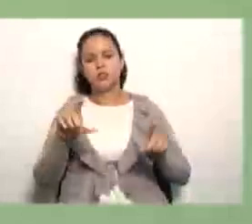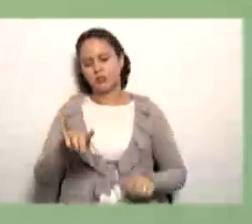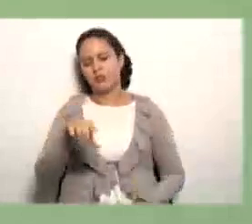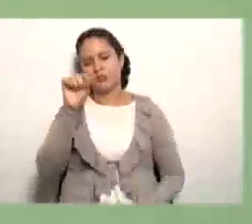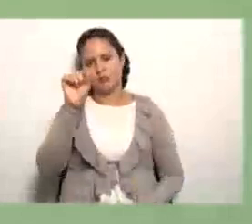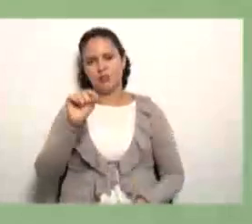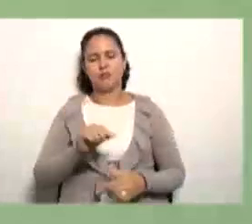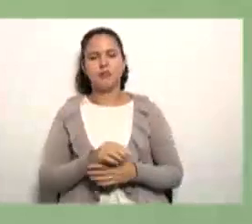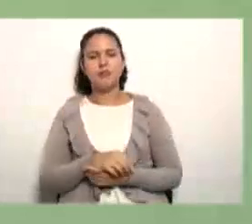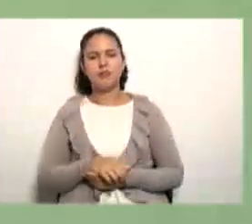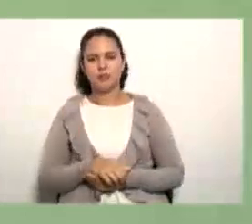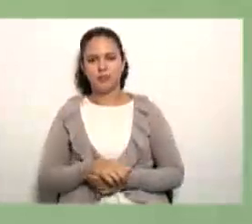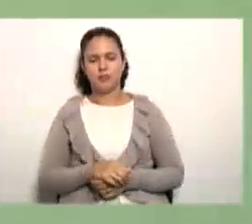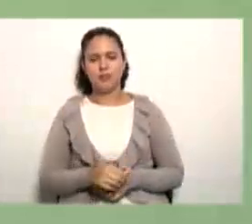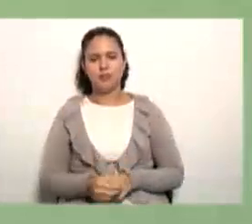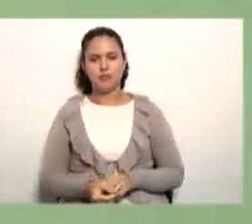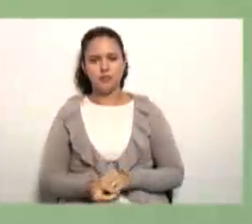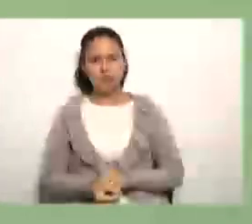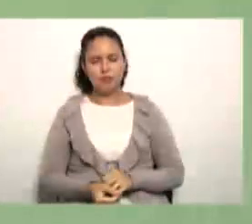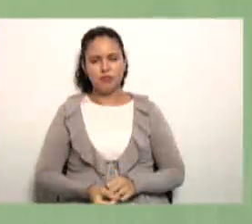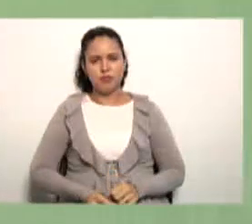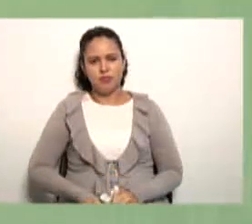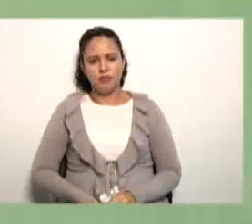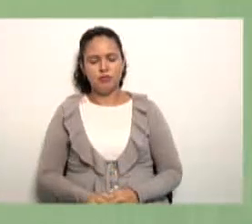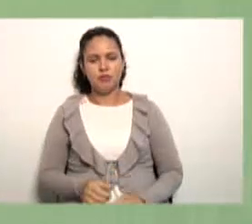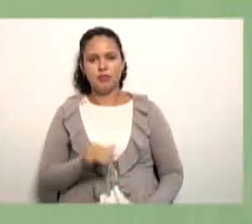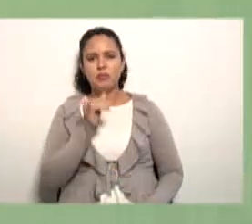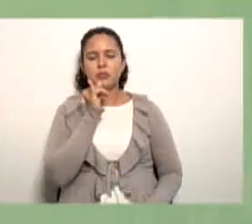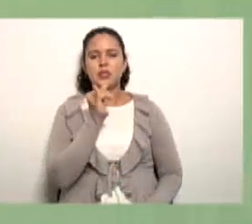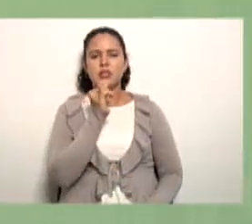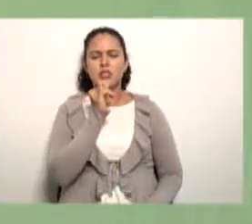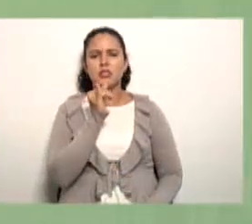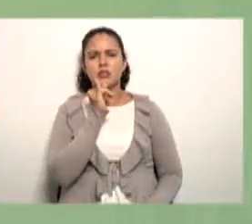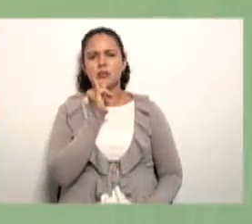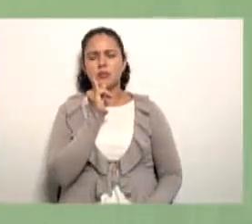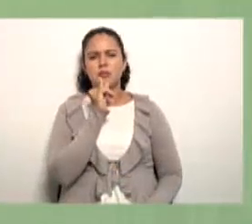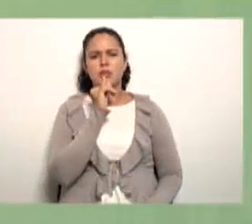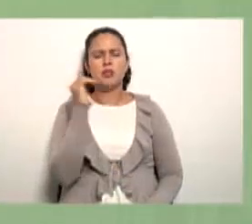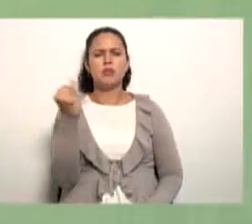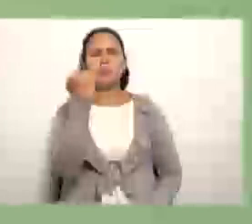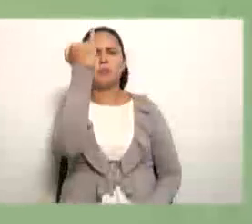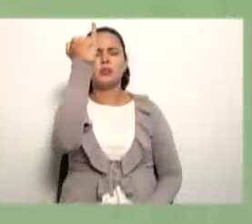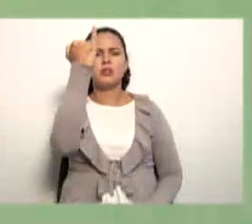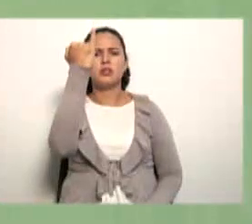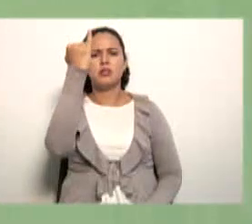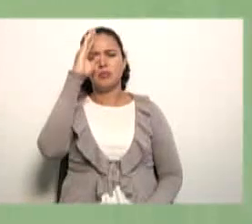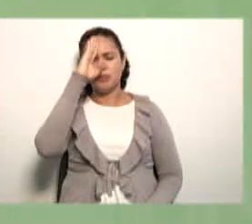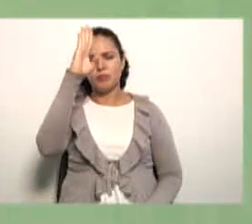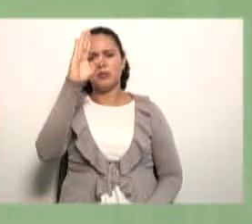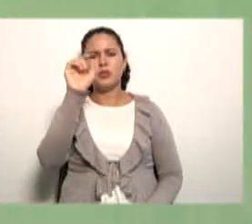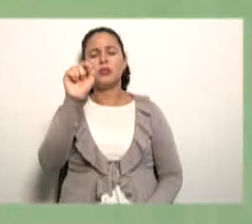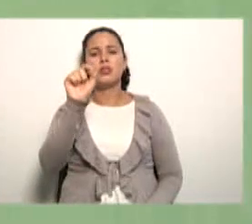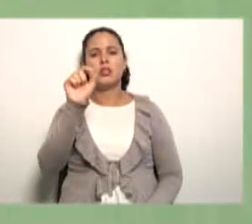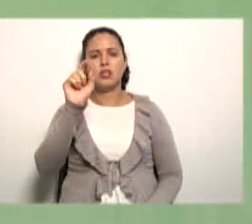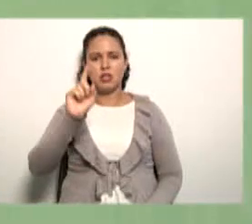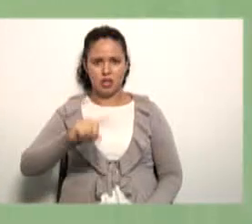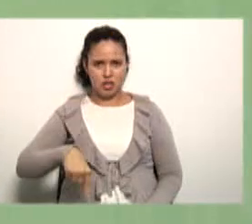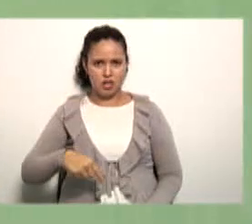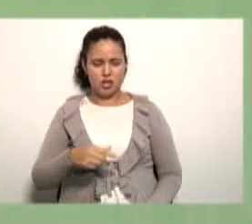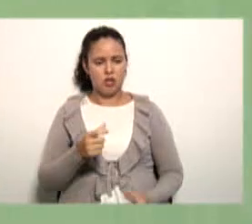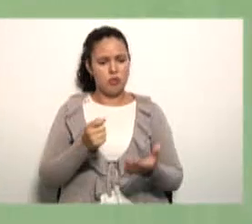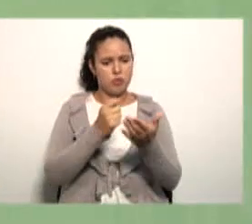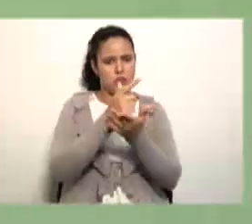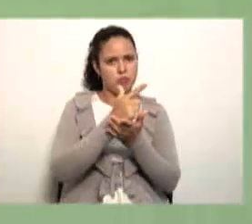A gente vê um pouquinho que, por exemplo, o que é mais importante para você? Gastos com a defesa